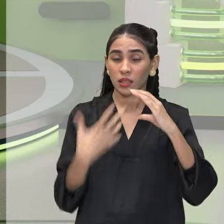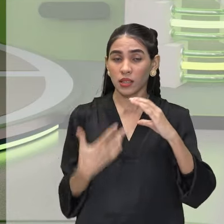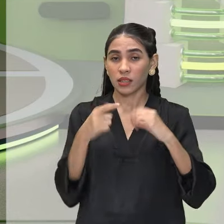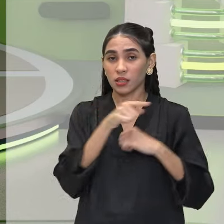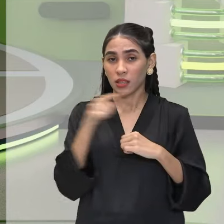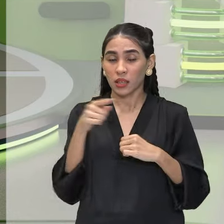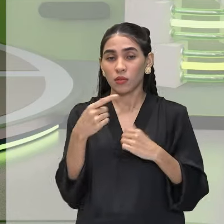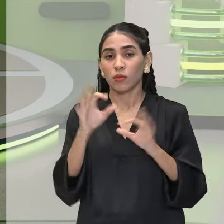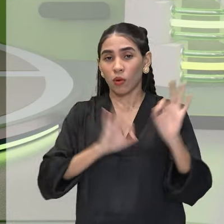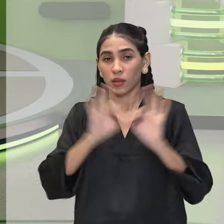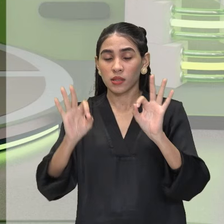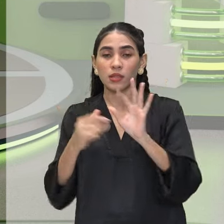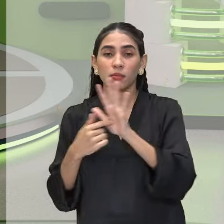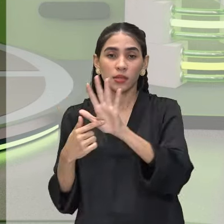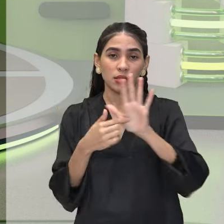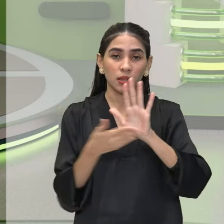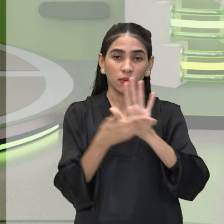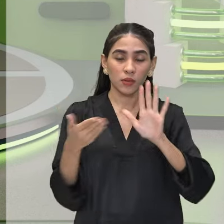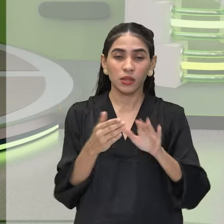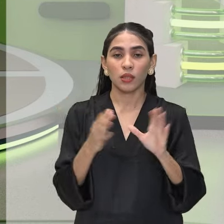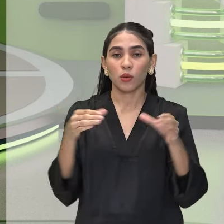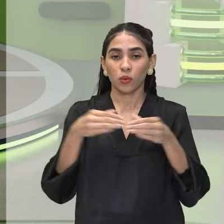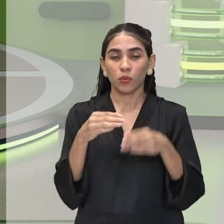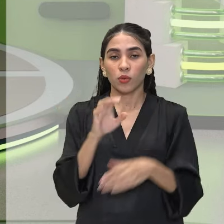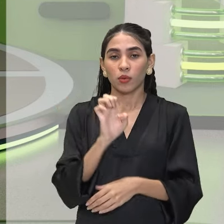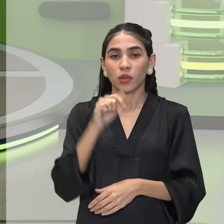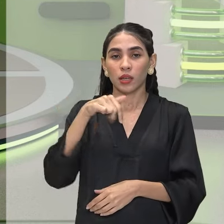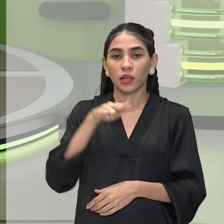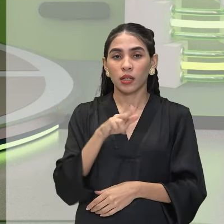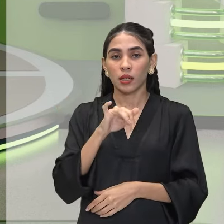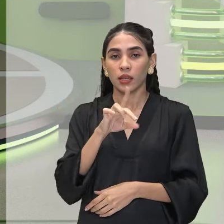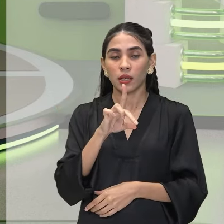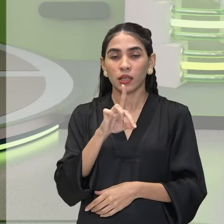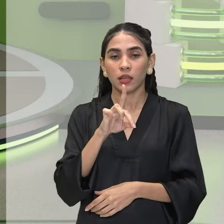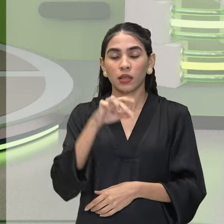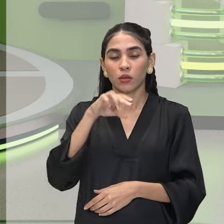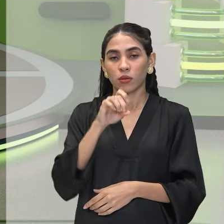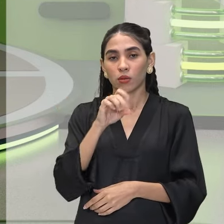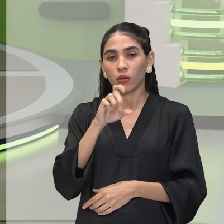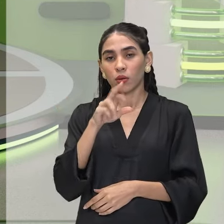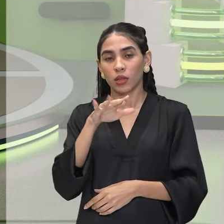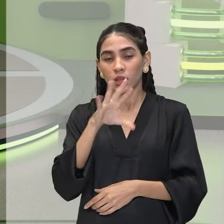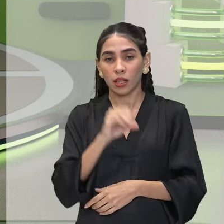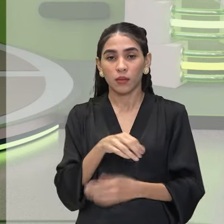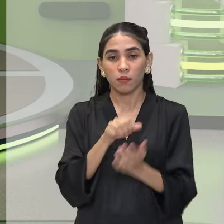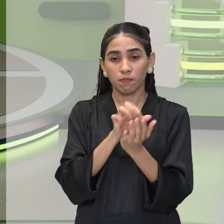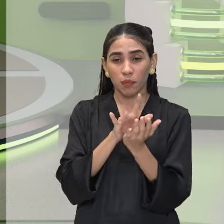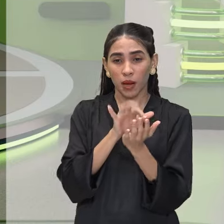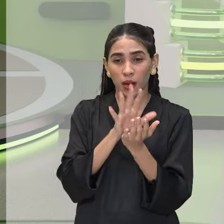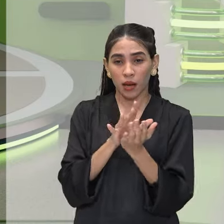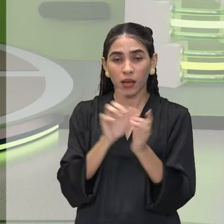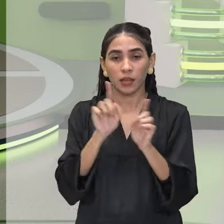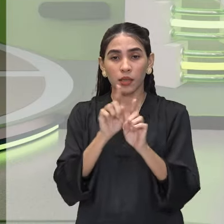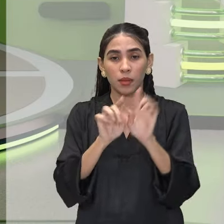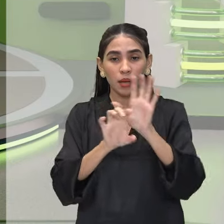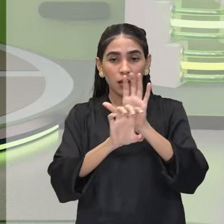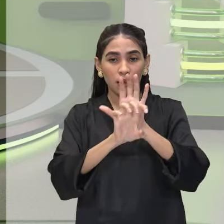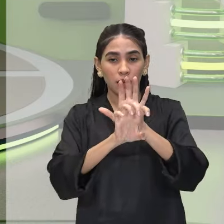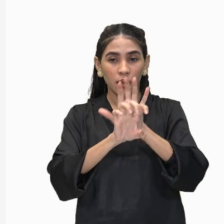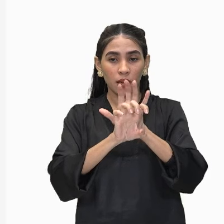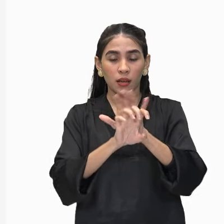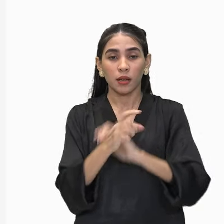para trazer desses indivíduos, os equinodermos, as estrelas do mar, os ouriços do mar, e agora a gente vai seguir